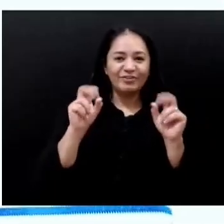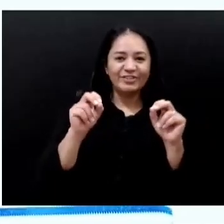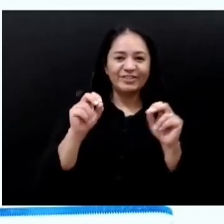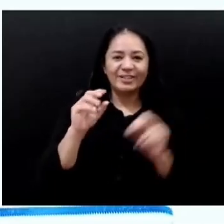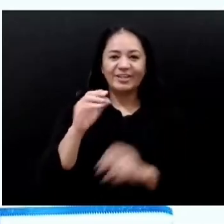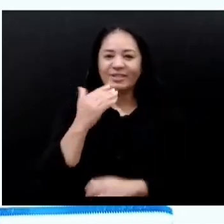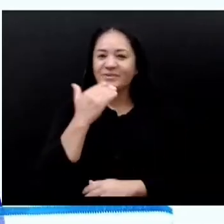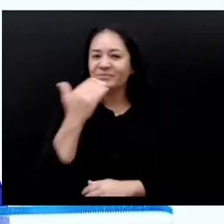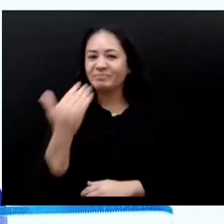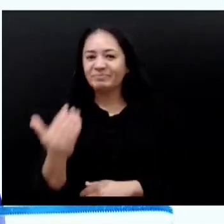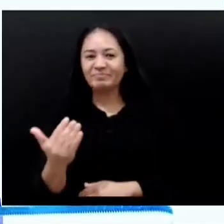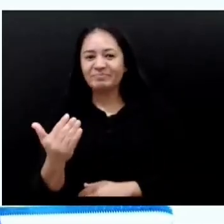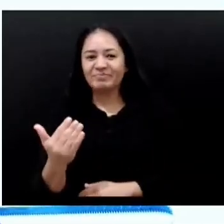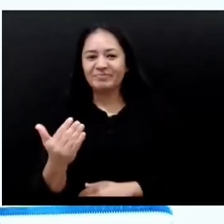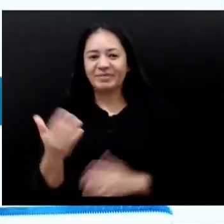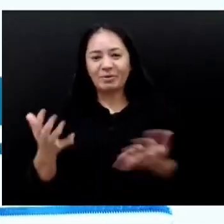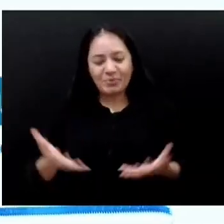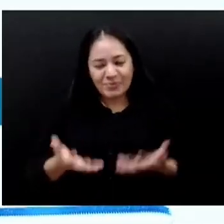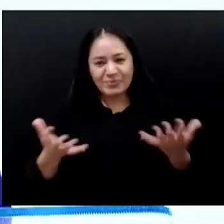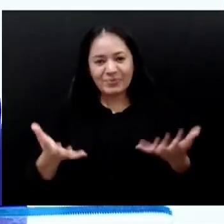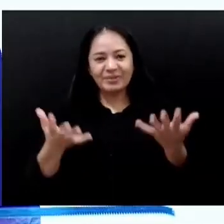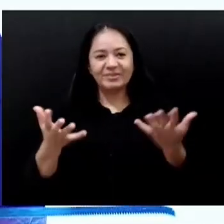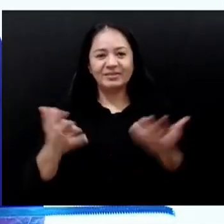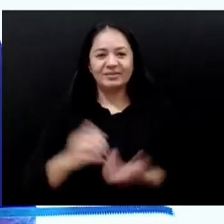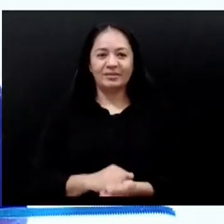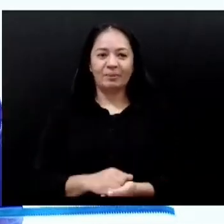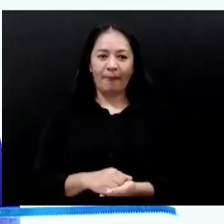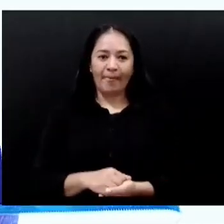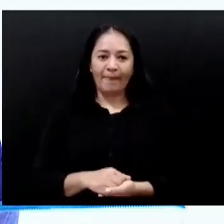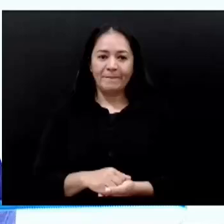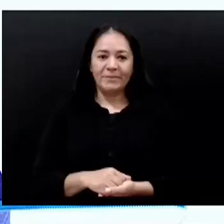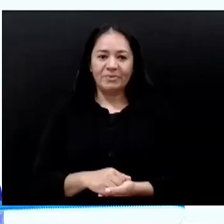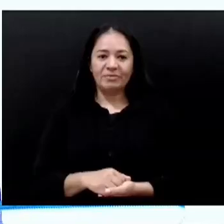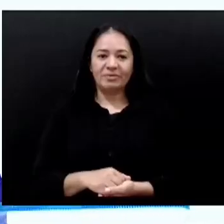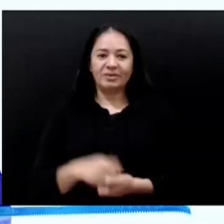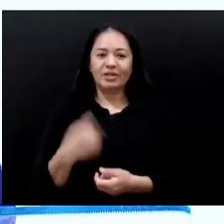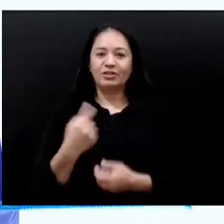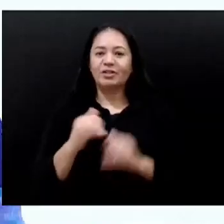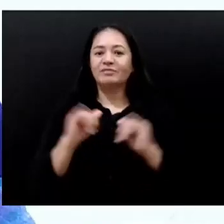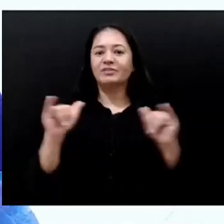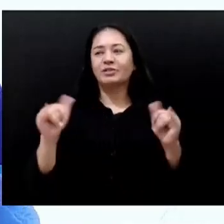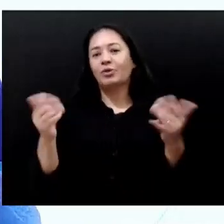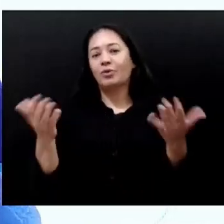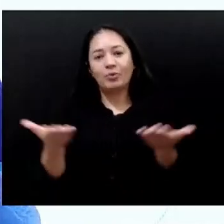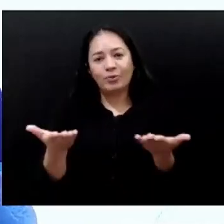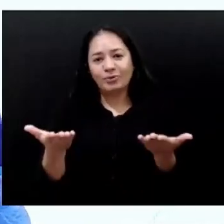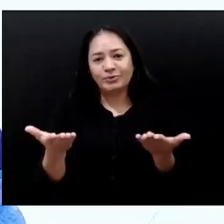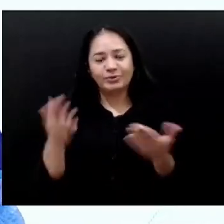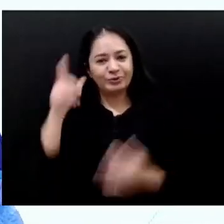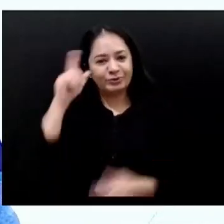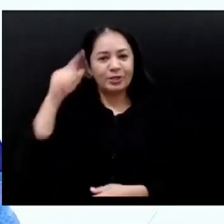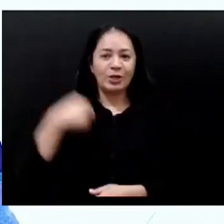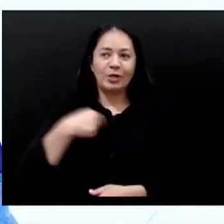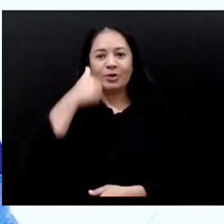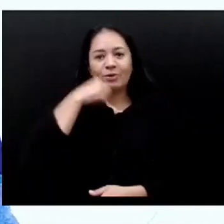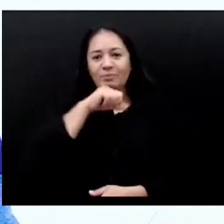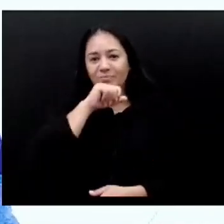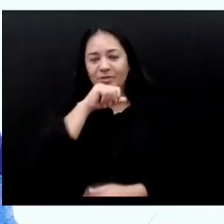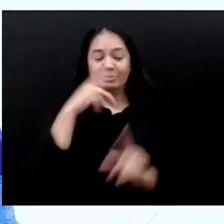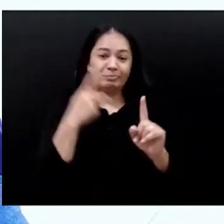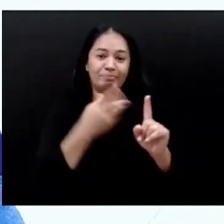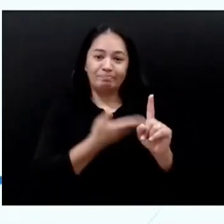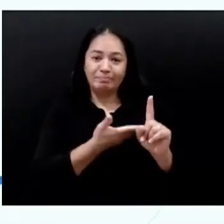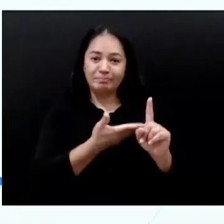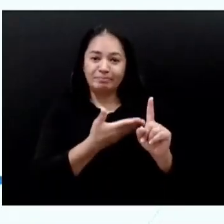essa animação. O que a gente vai dizer num dia como esse, né? Eu como mãe, nesse